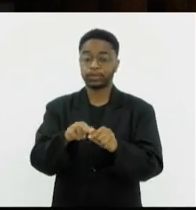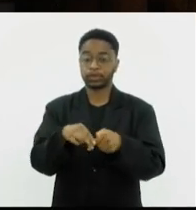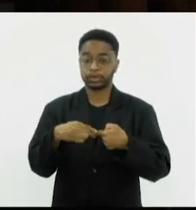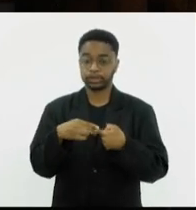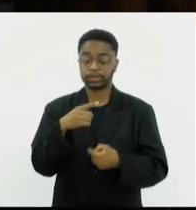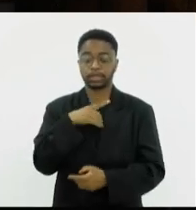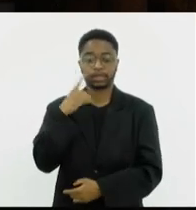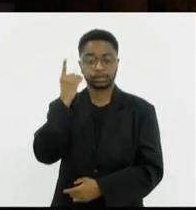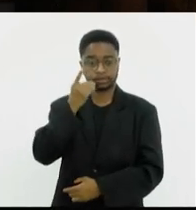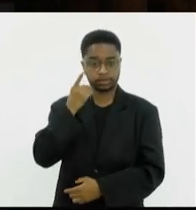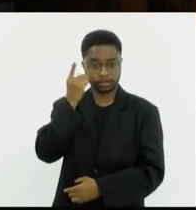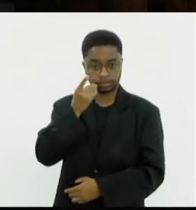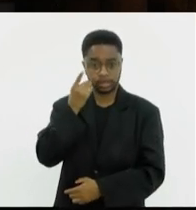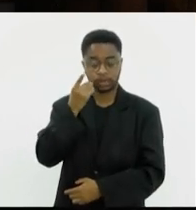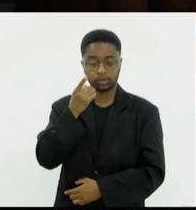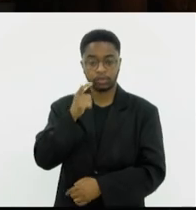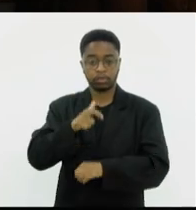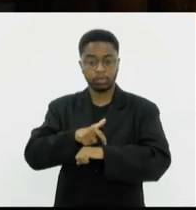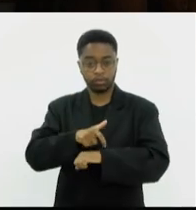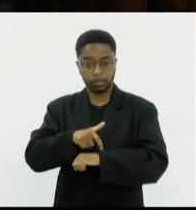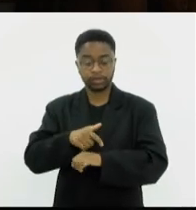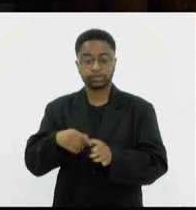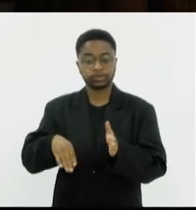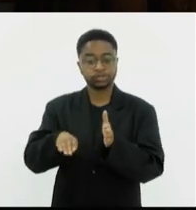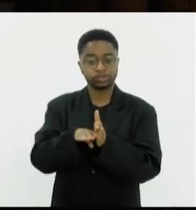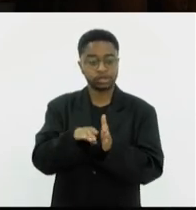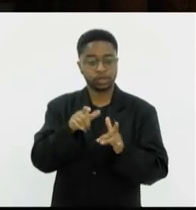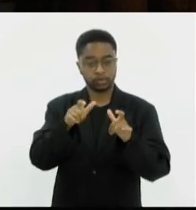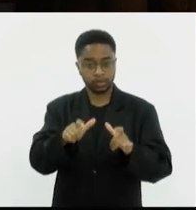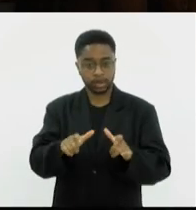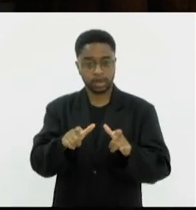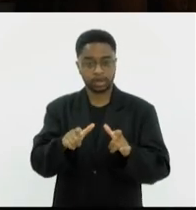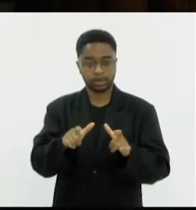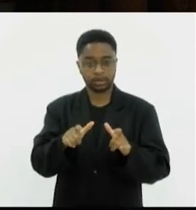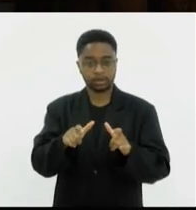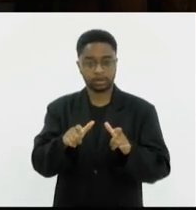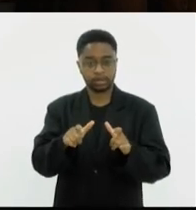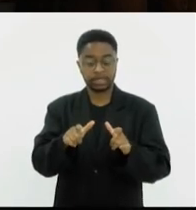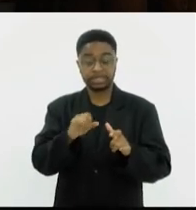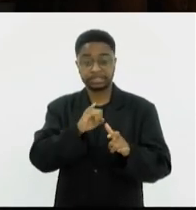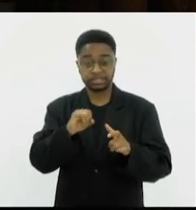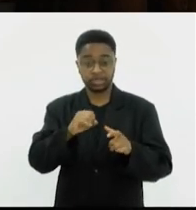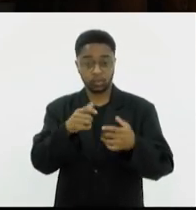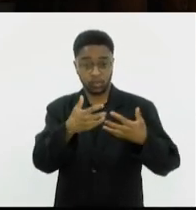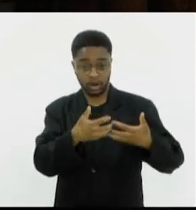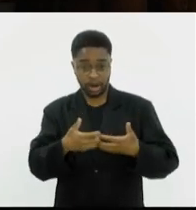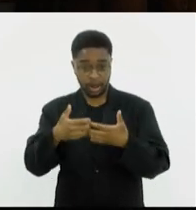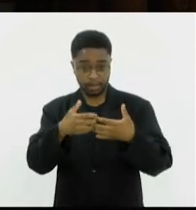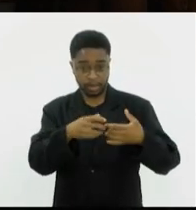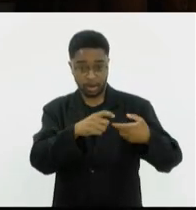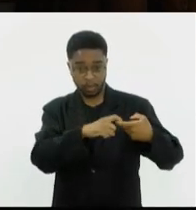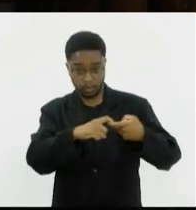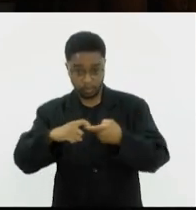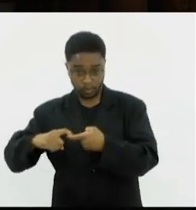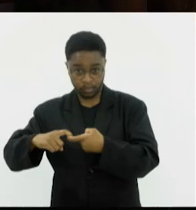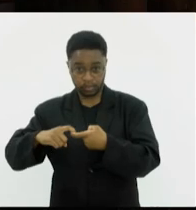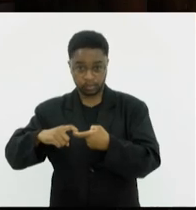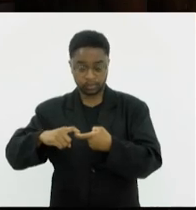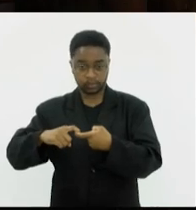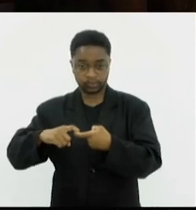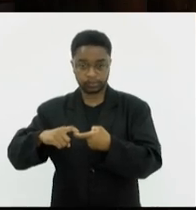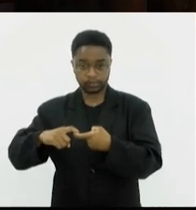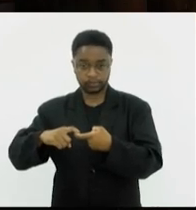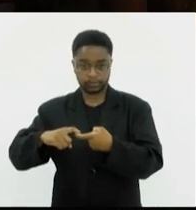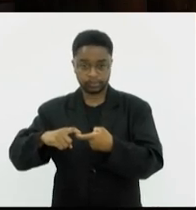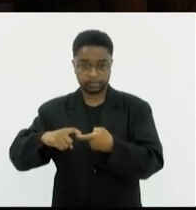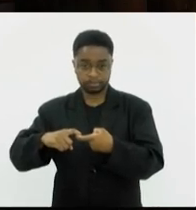tem um deputado que, quando chega lá, levanta. Se o caminhão que está rebocando, ele é um caminhão que tem condições